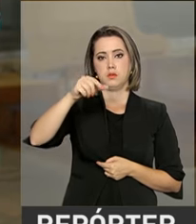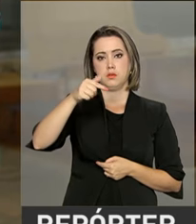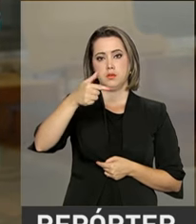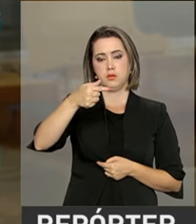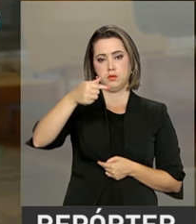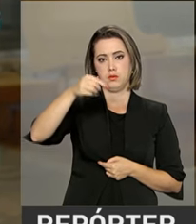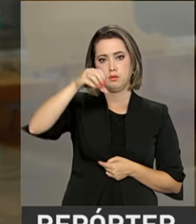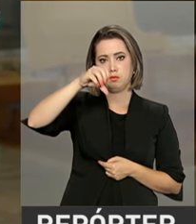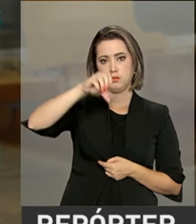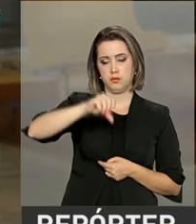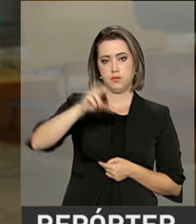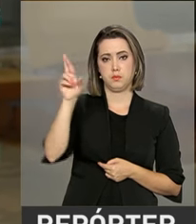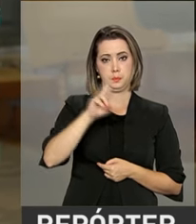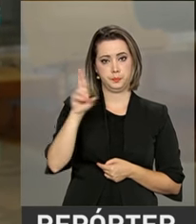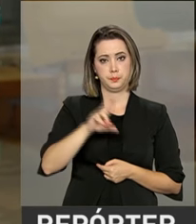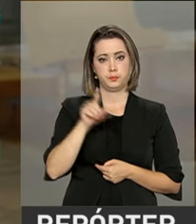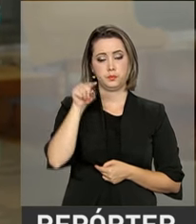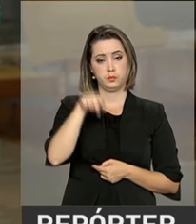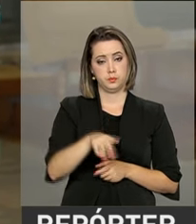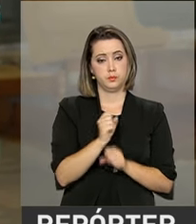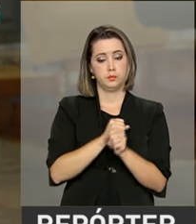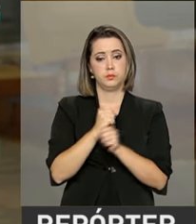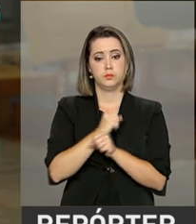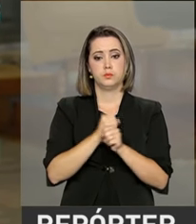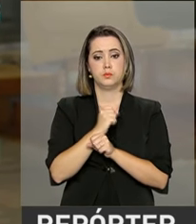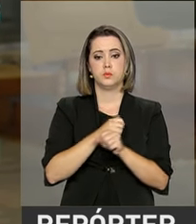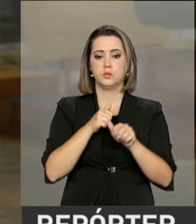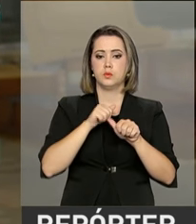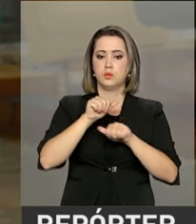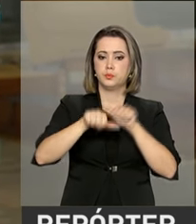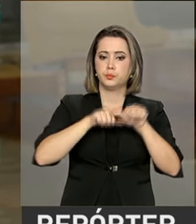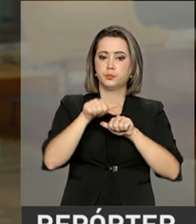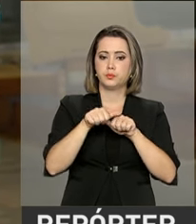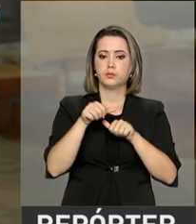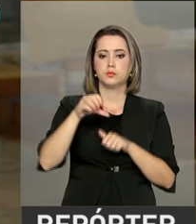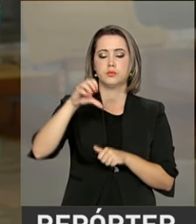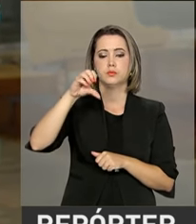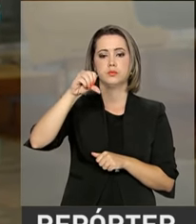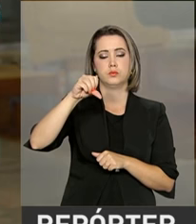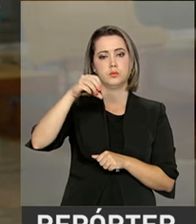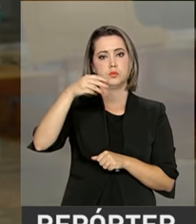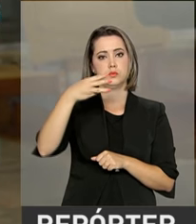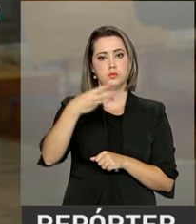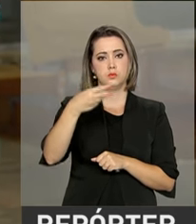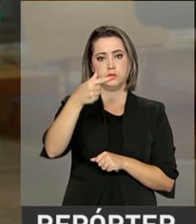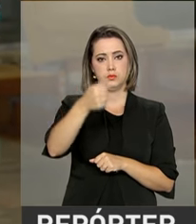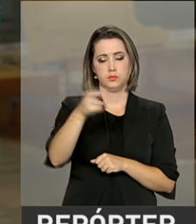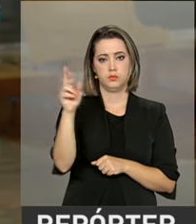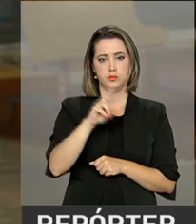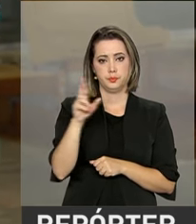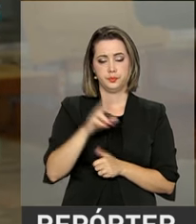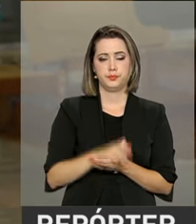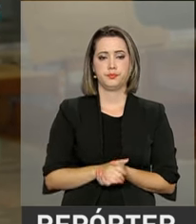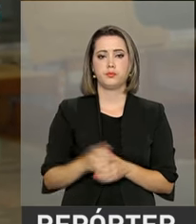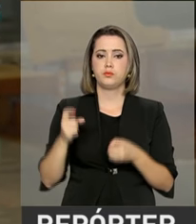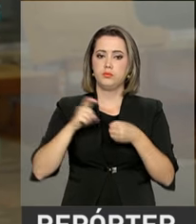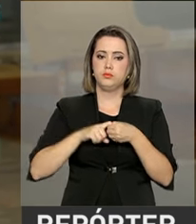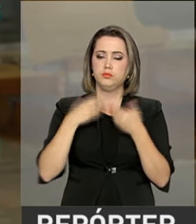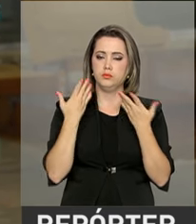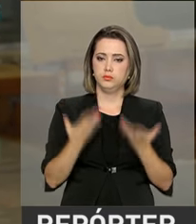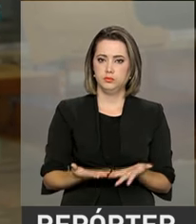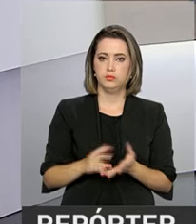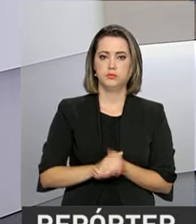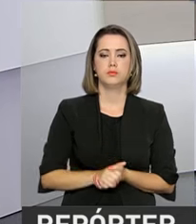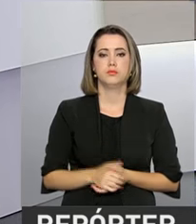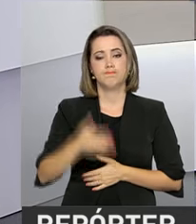R$ 979,00, lembrando que neste ano ele está sendo de R$ 937,00. Eu volto com você no estúdio,